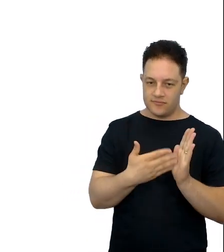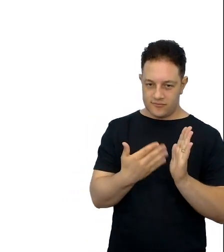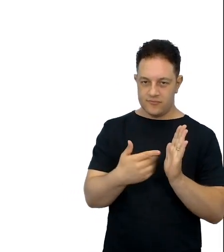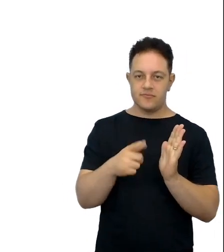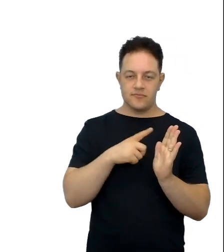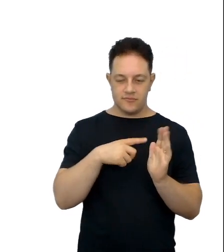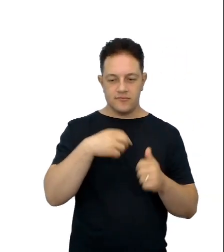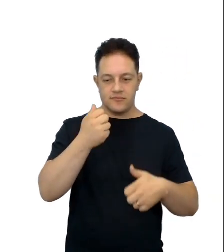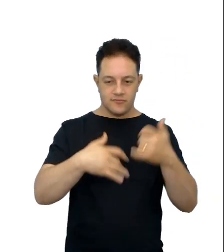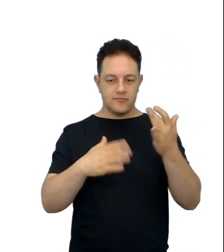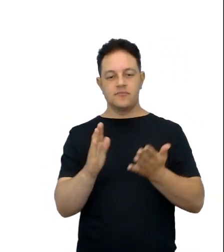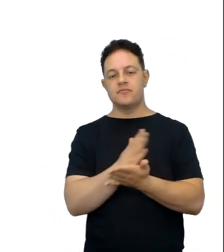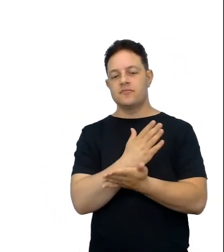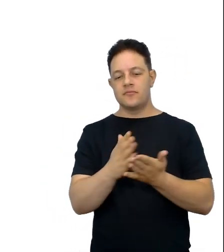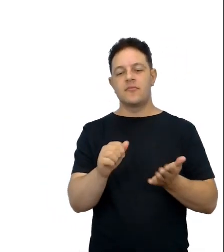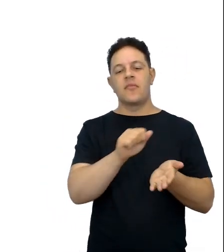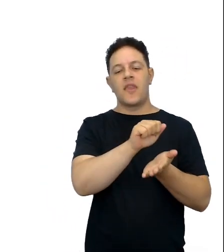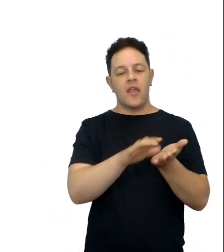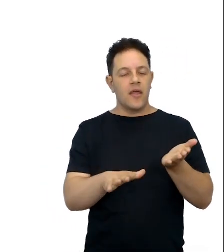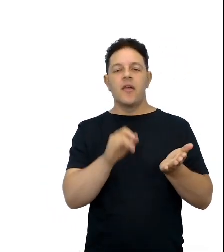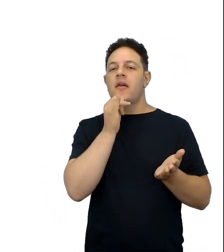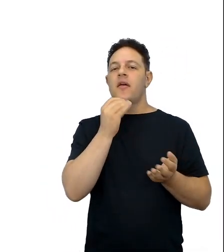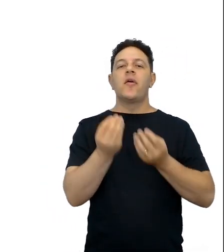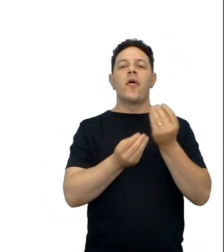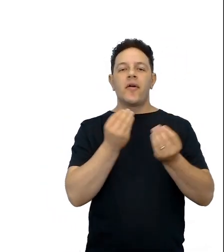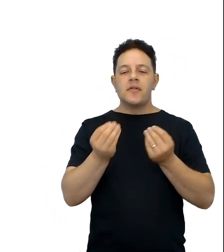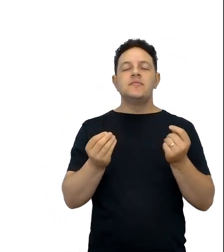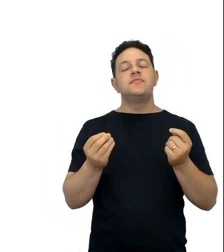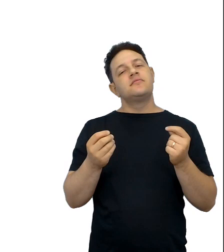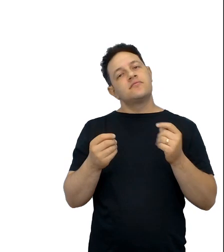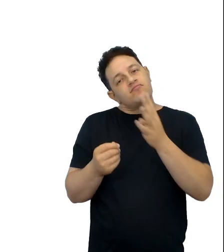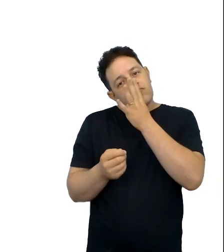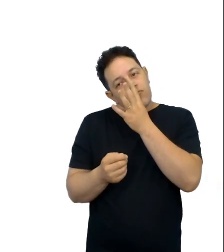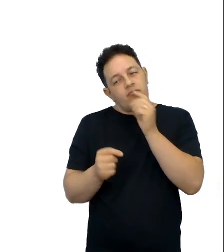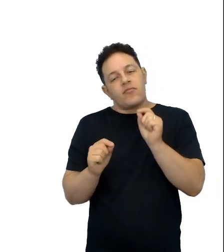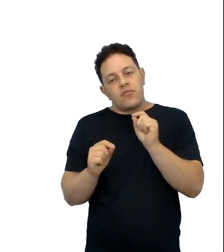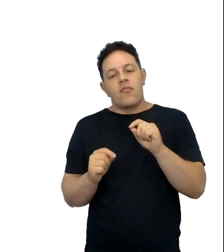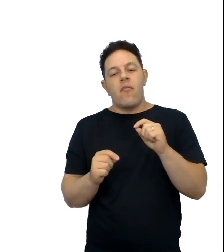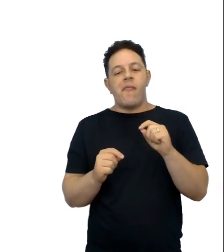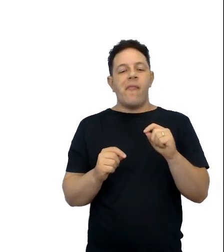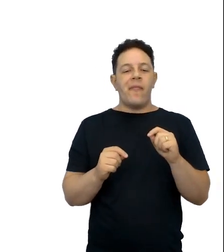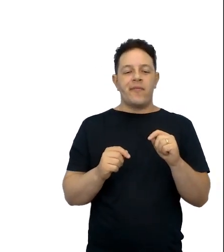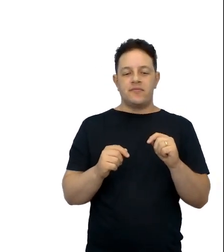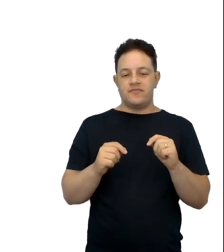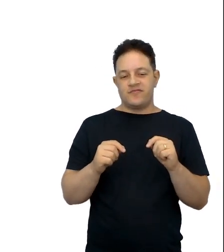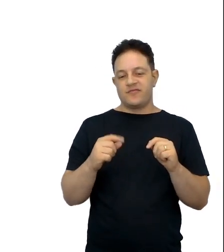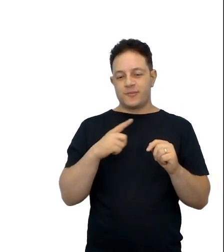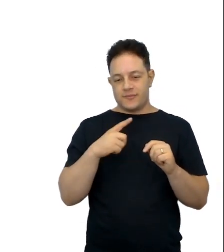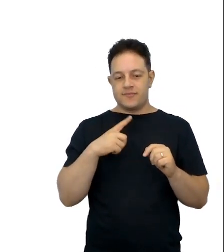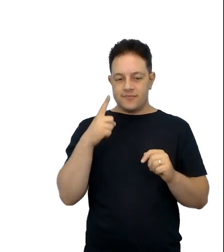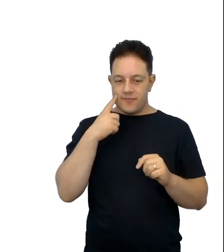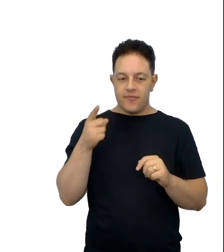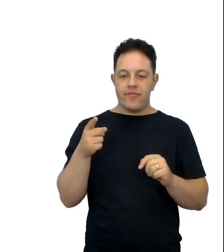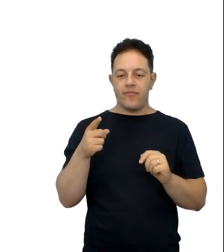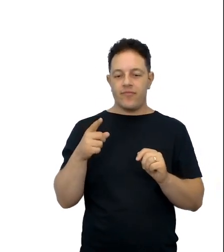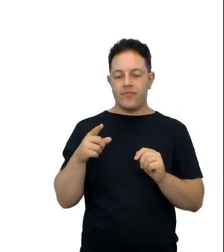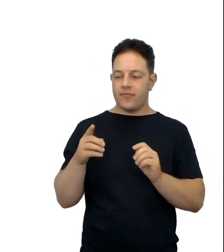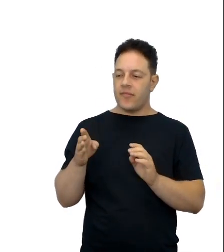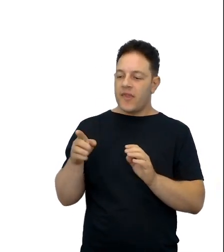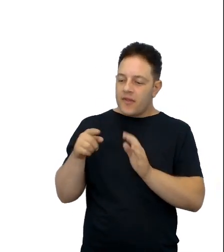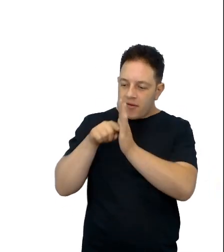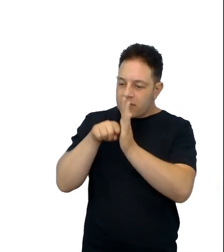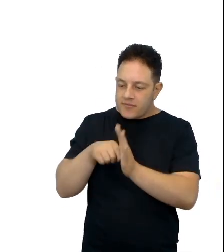tem algumas atividades, né, aonde é interessante, vamos supor, na medida de um terreno que ele dá aqui, de um canteiro,